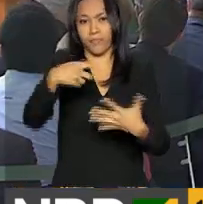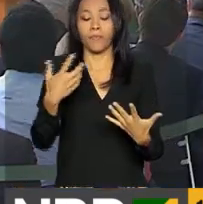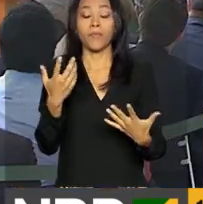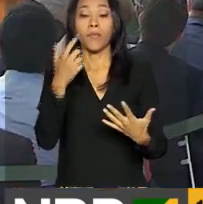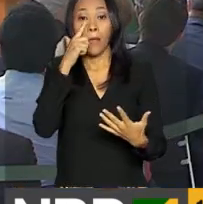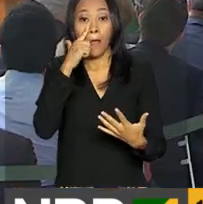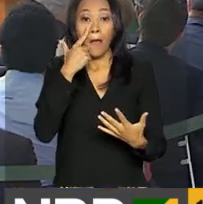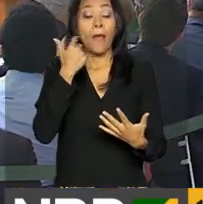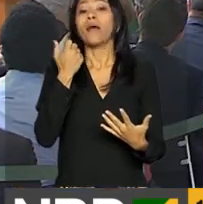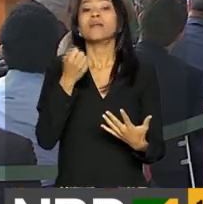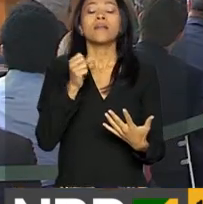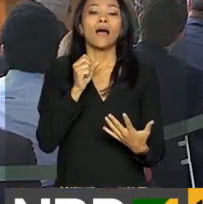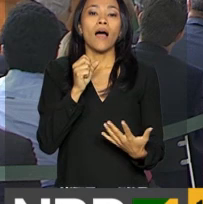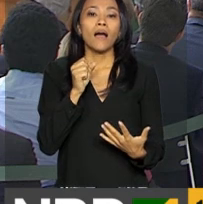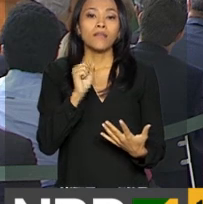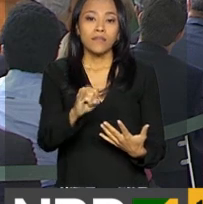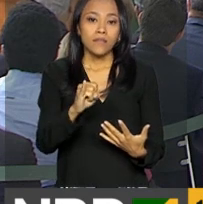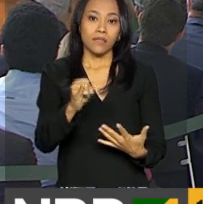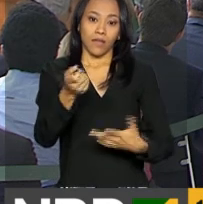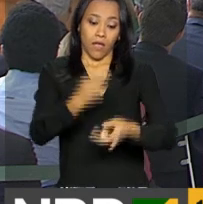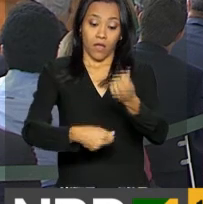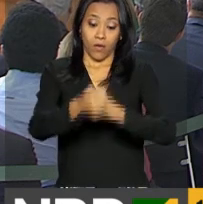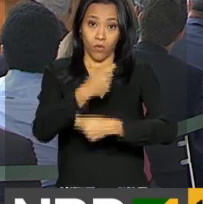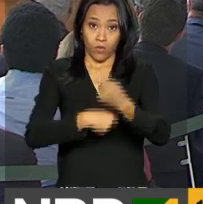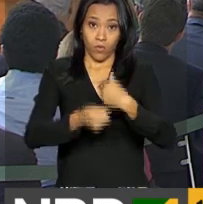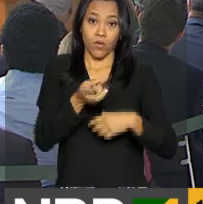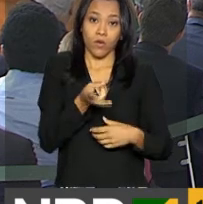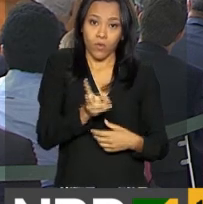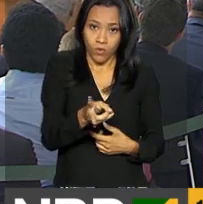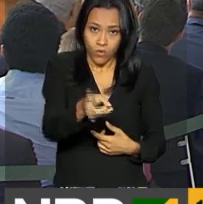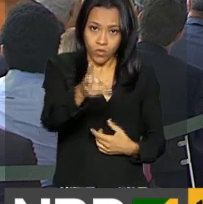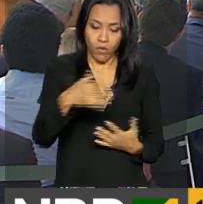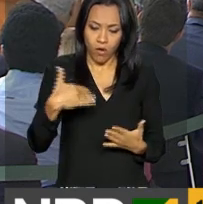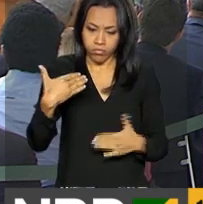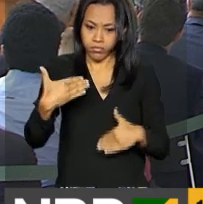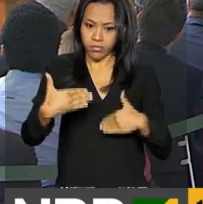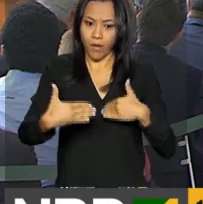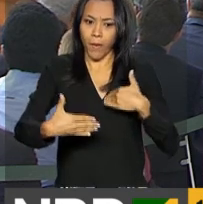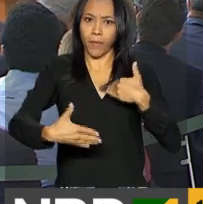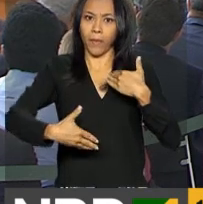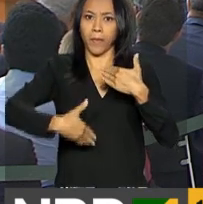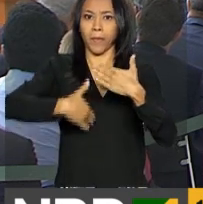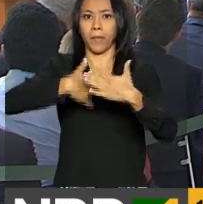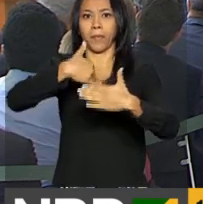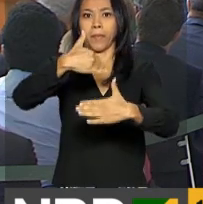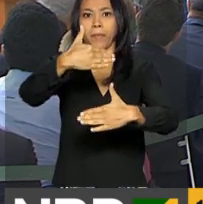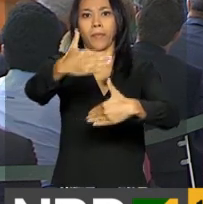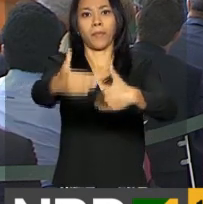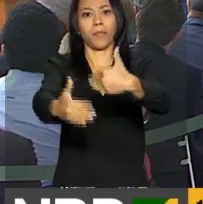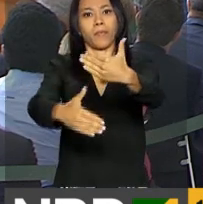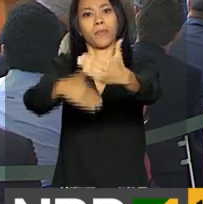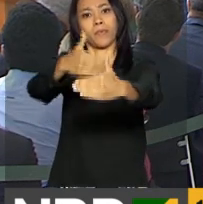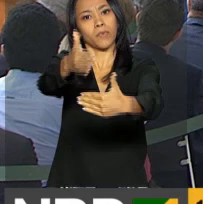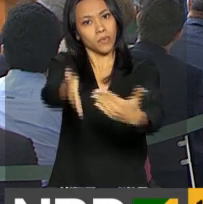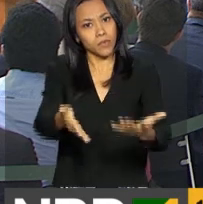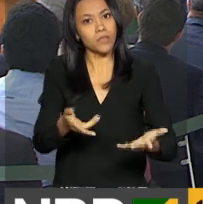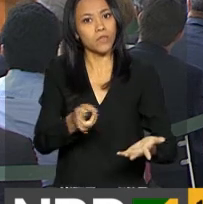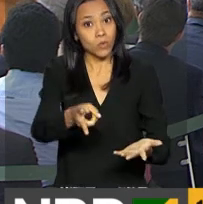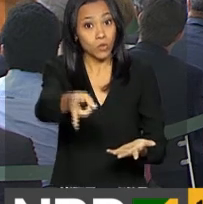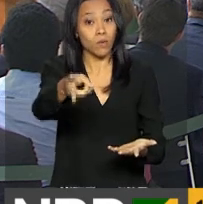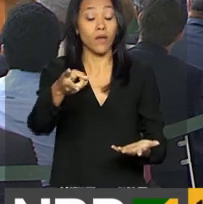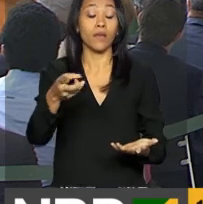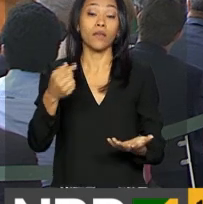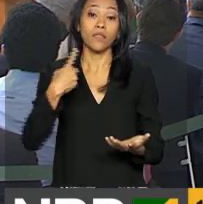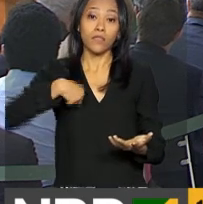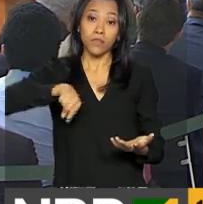economia continuar a crescer, como vem crescendo nos últimos tempos, nós repetimos pelo menos a